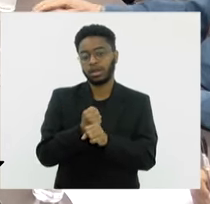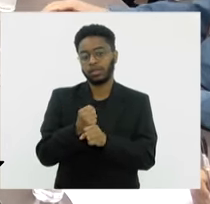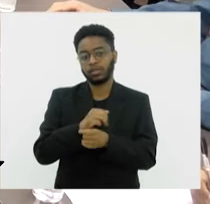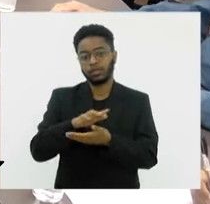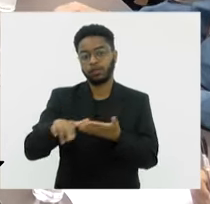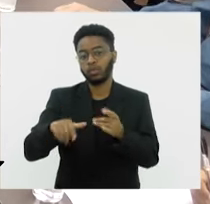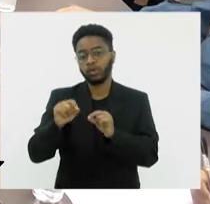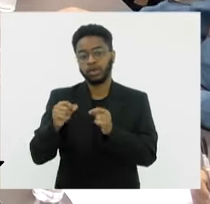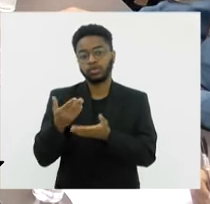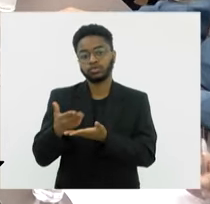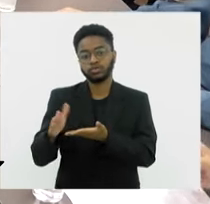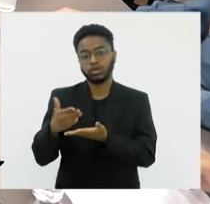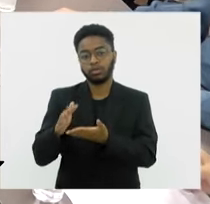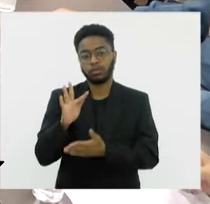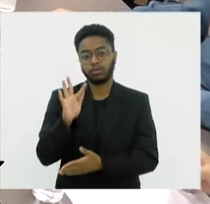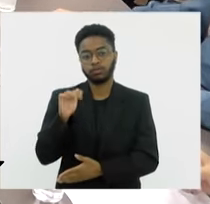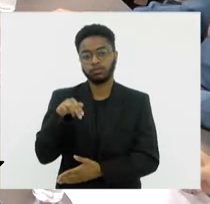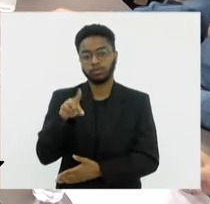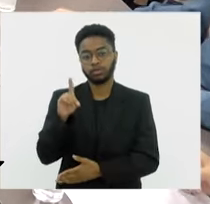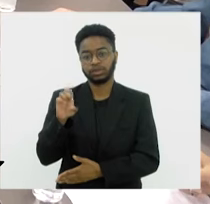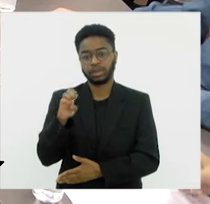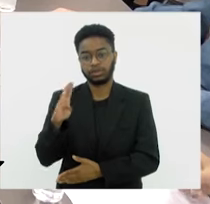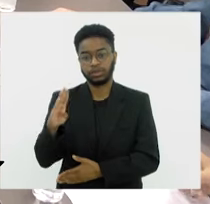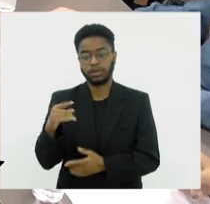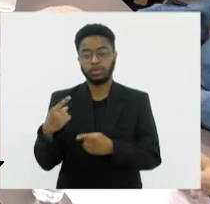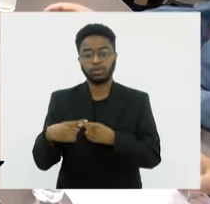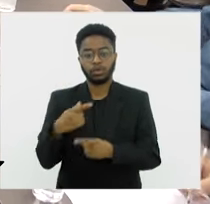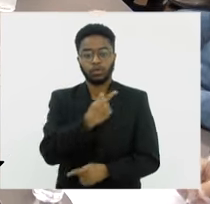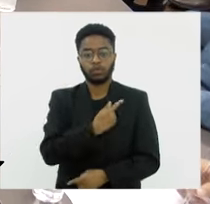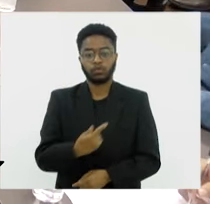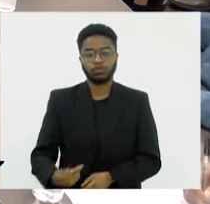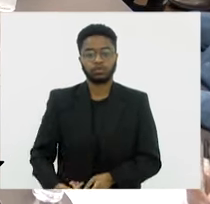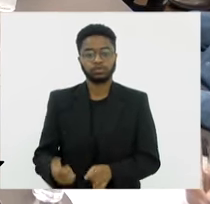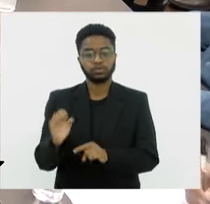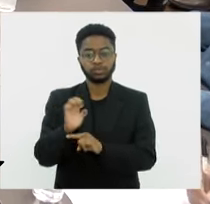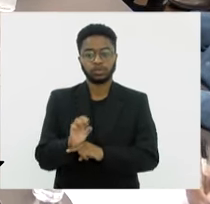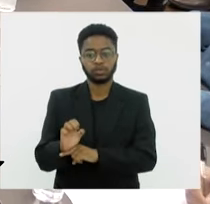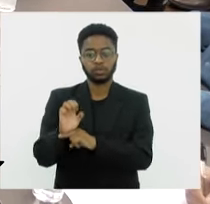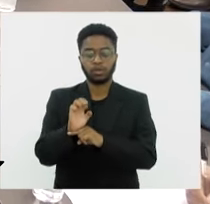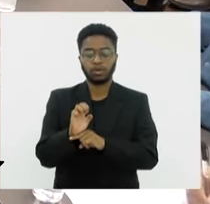famosa sobra do Fundeb. Né? O governo do Estado não tem